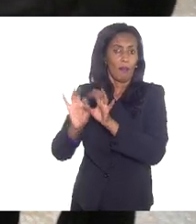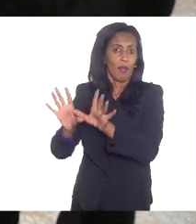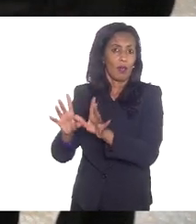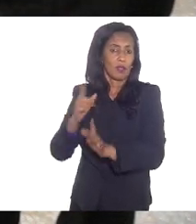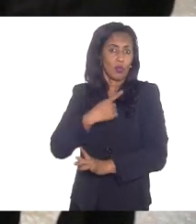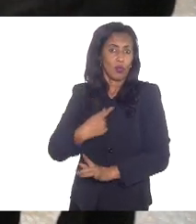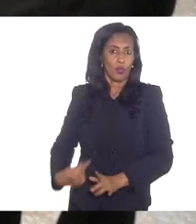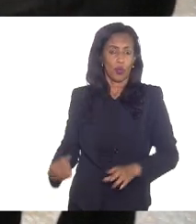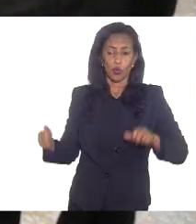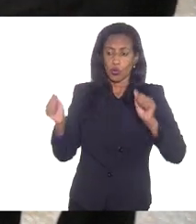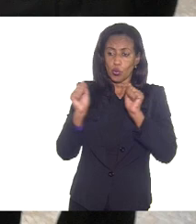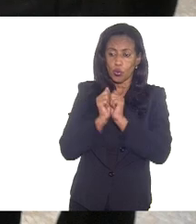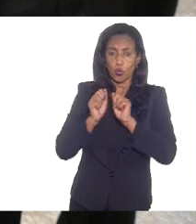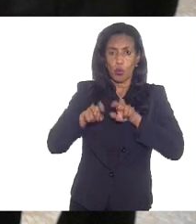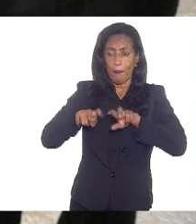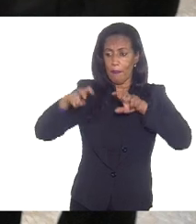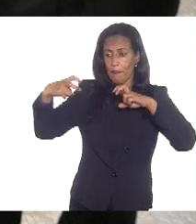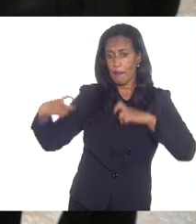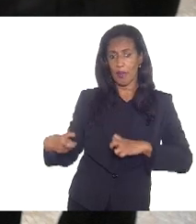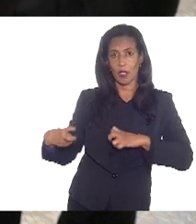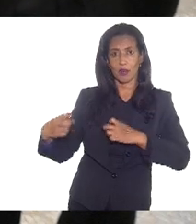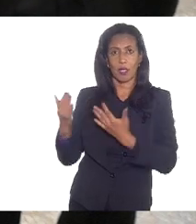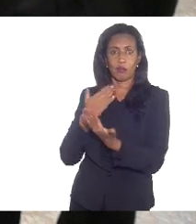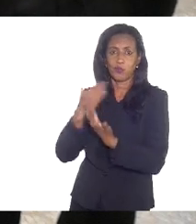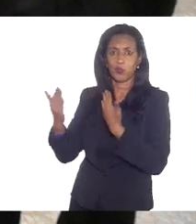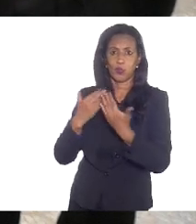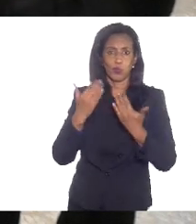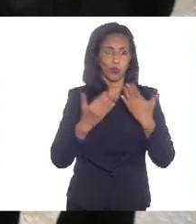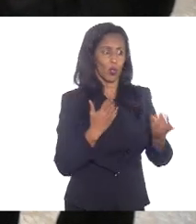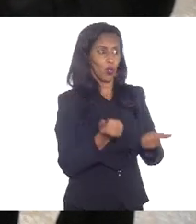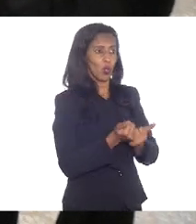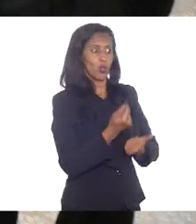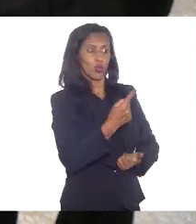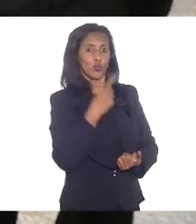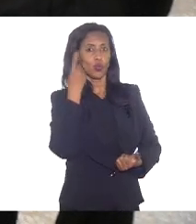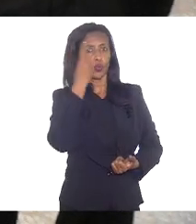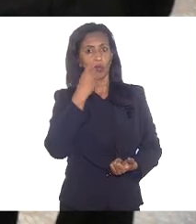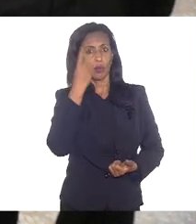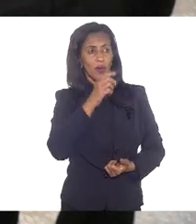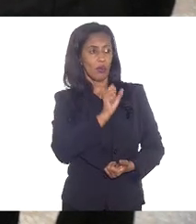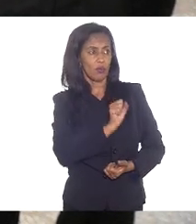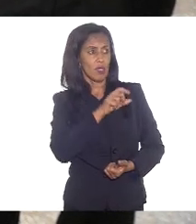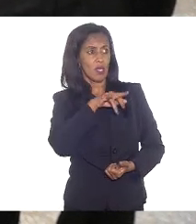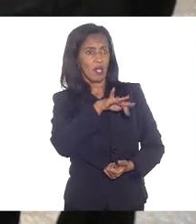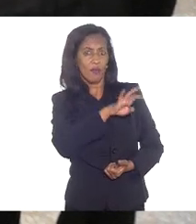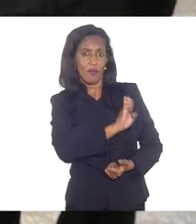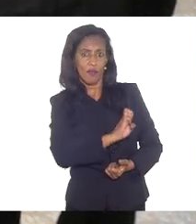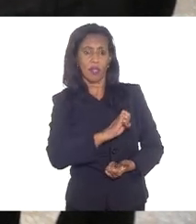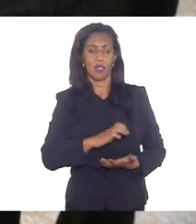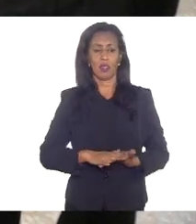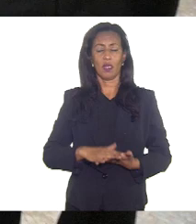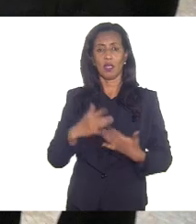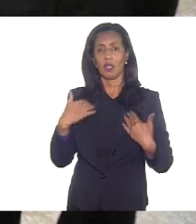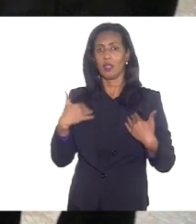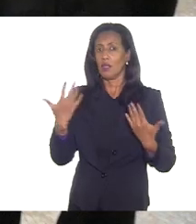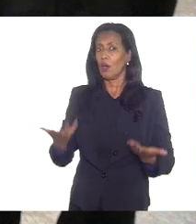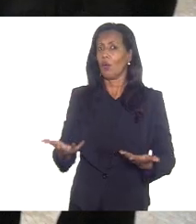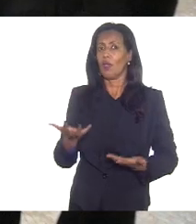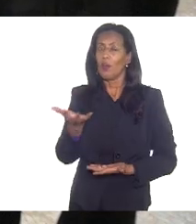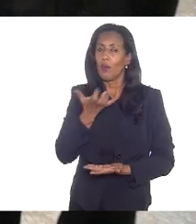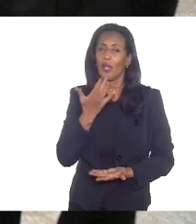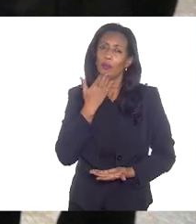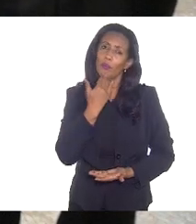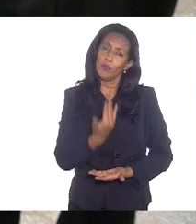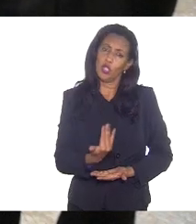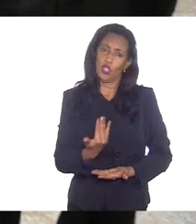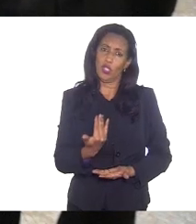tema à mesa, juntamente com o deputado Sérgio Fernandes, com Vossa Excelência, deputado Flávio Serafini. Então, eu quero manter o não acolhimento da emenda